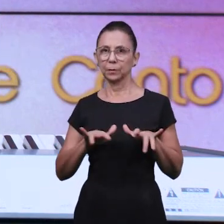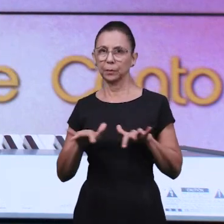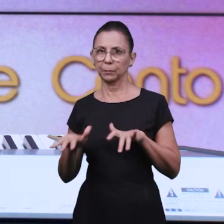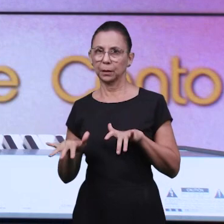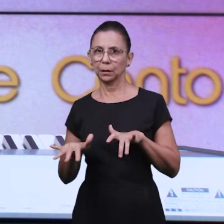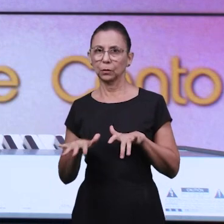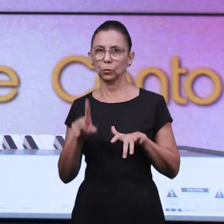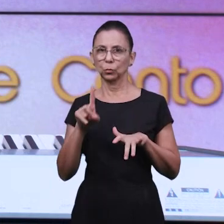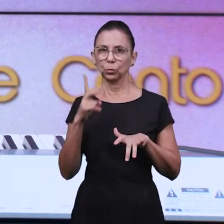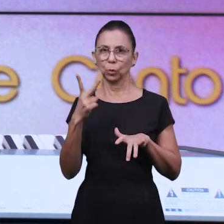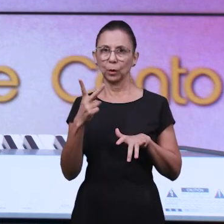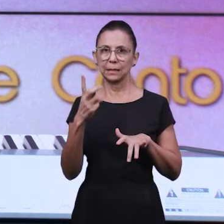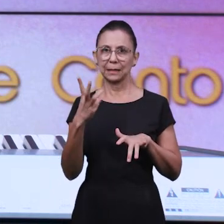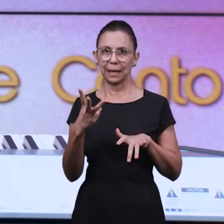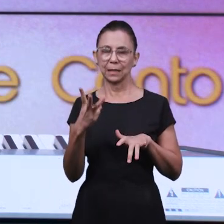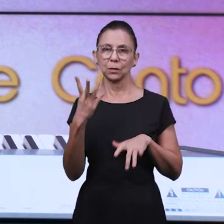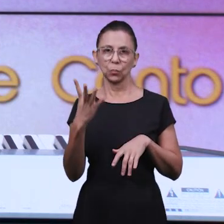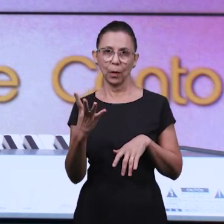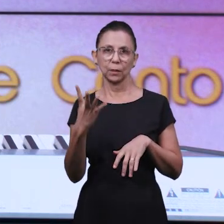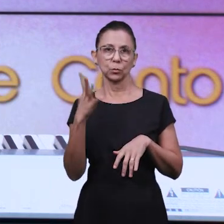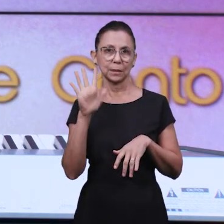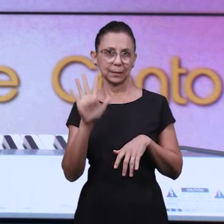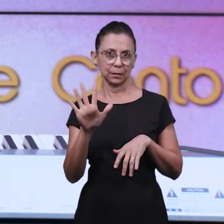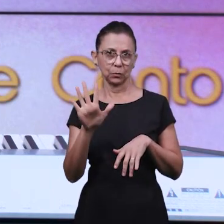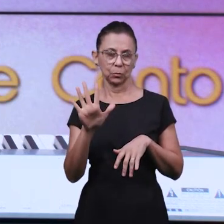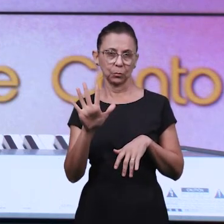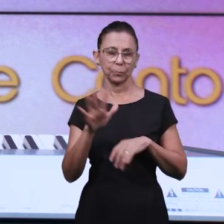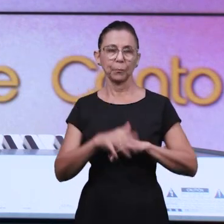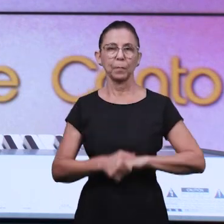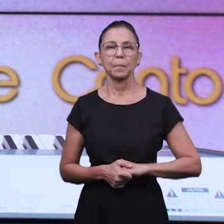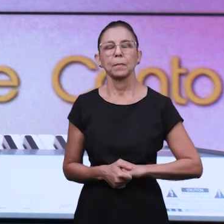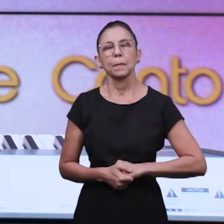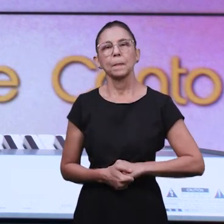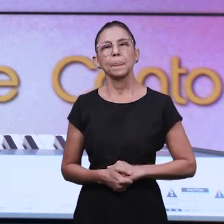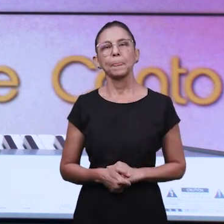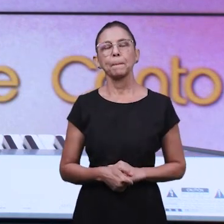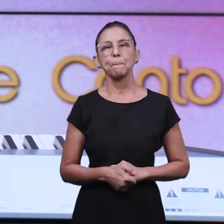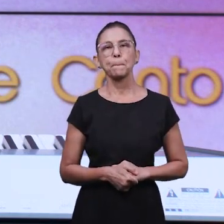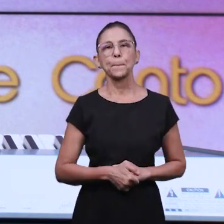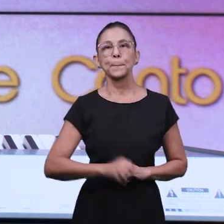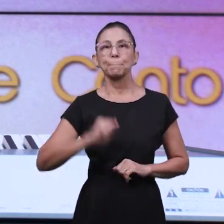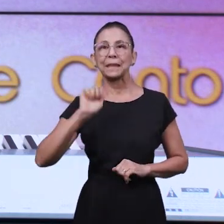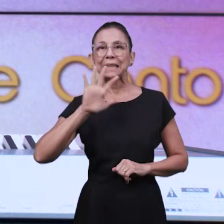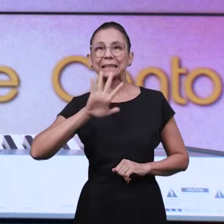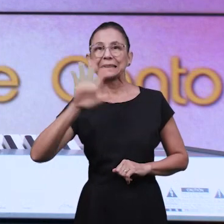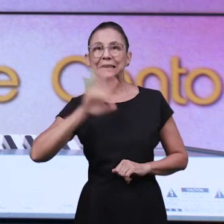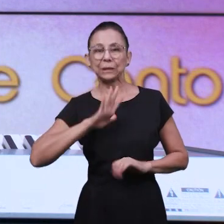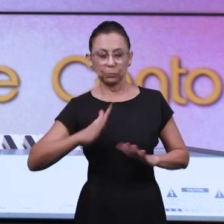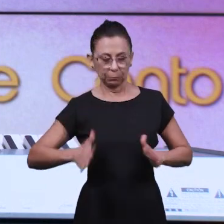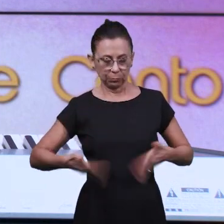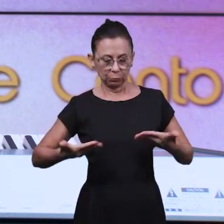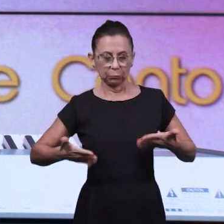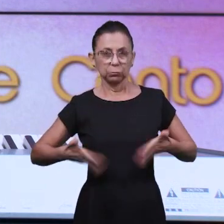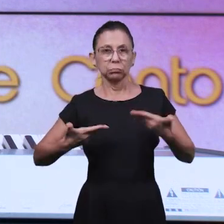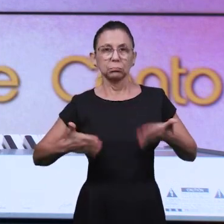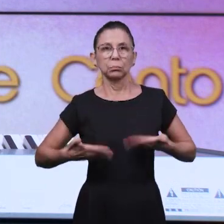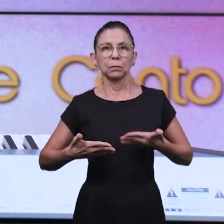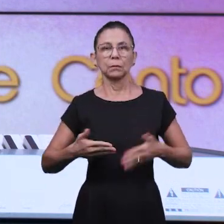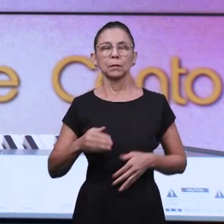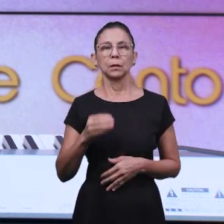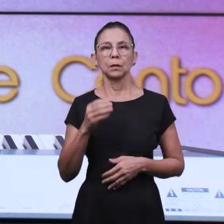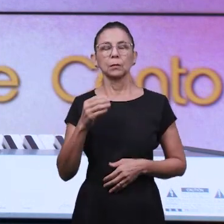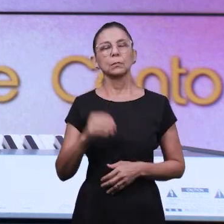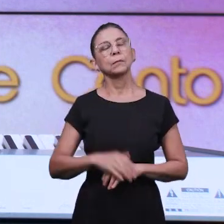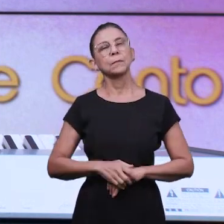Nós vamos fazer 1, 2, 3, 4, 5. Nós vamos dar 5 estímulos.